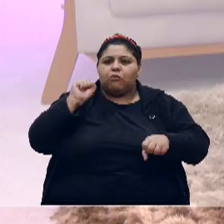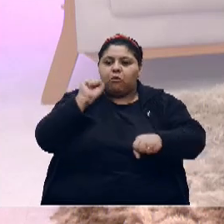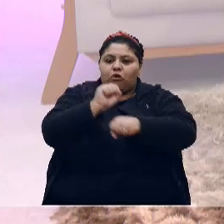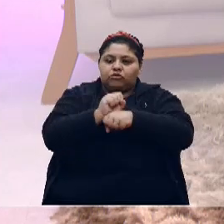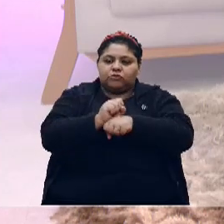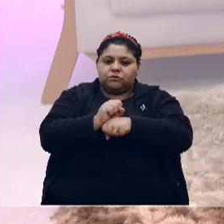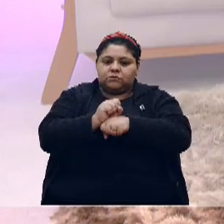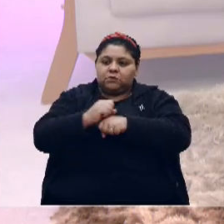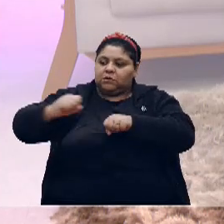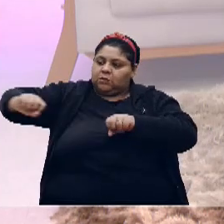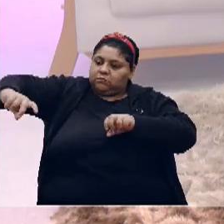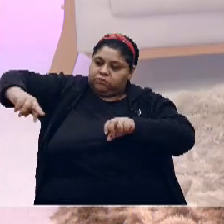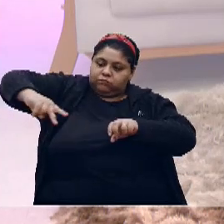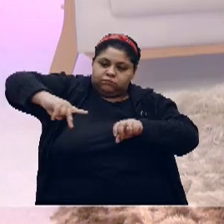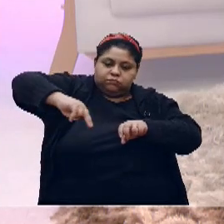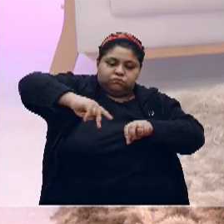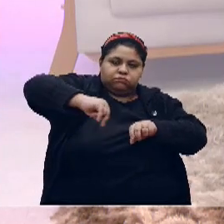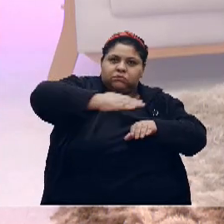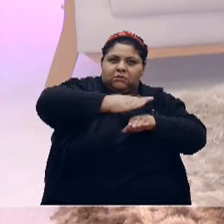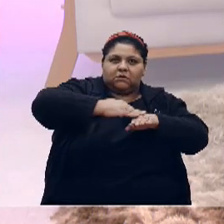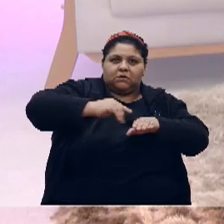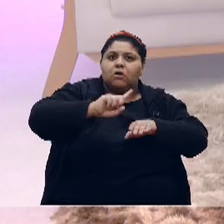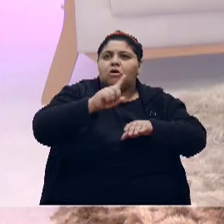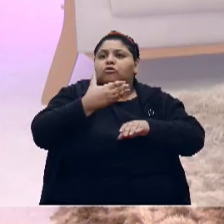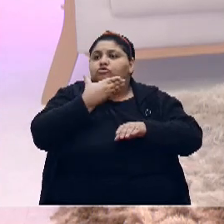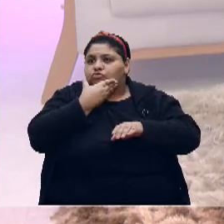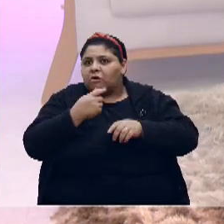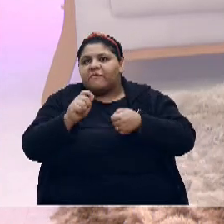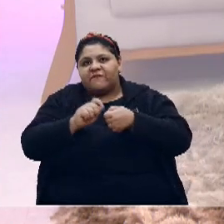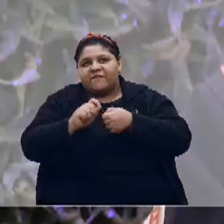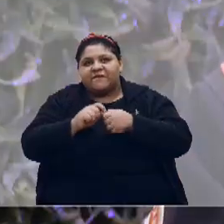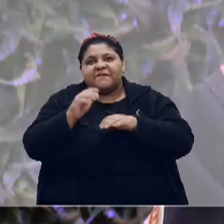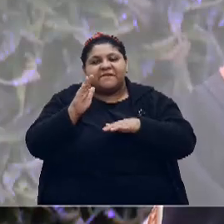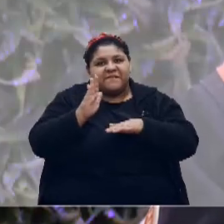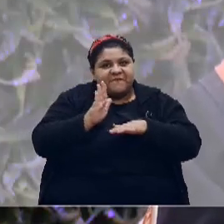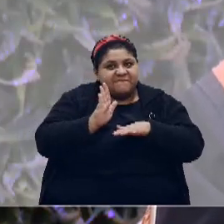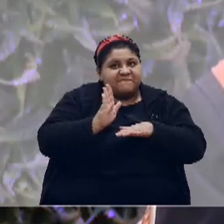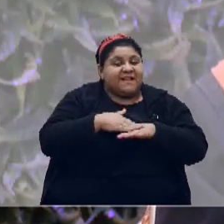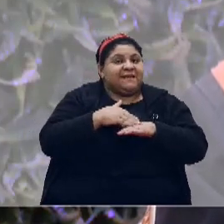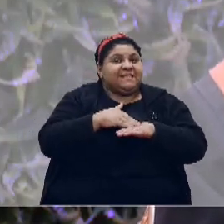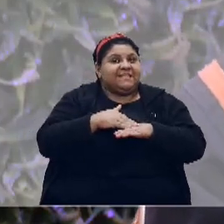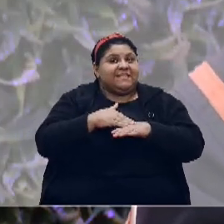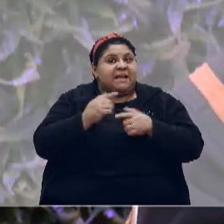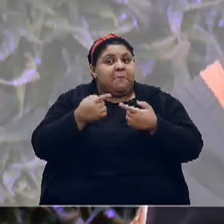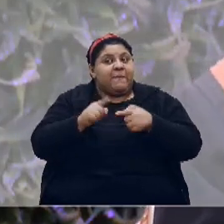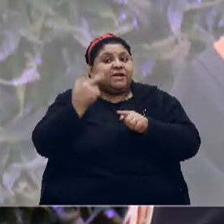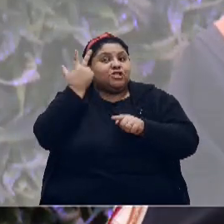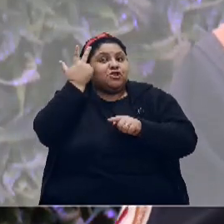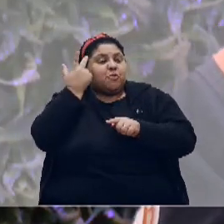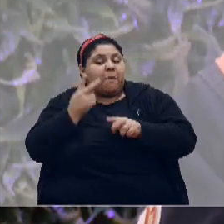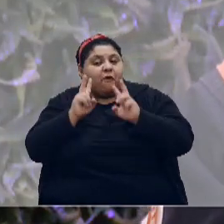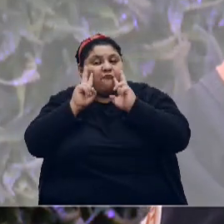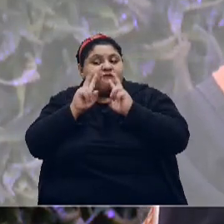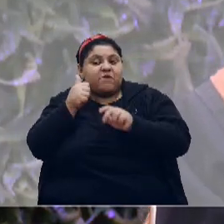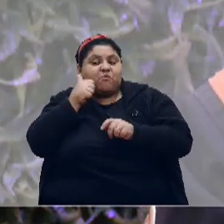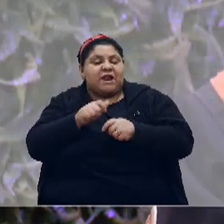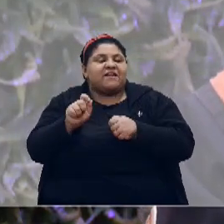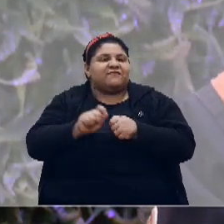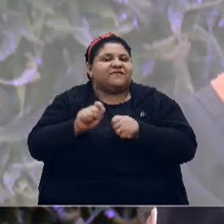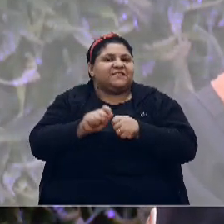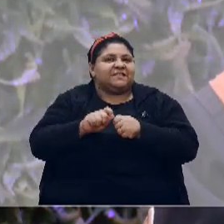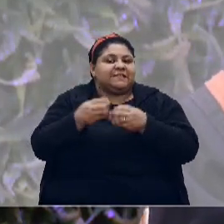passar, é uma gentileza, não que os homens não façam, mas é muito mais comum ver mulheres Sim, fazendo, tendo essa questão